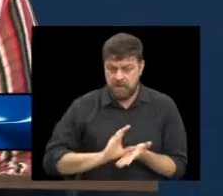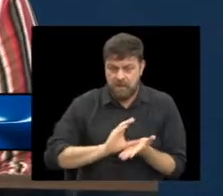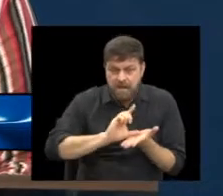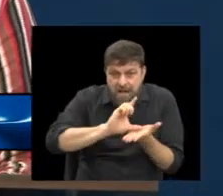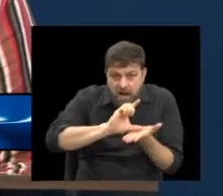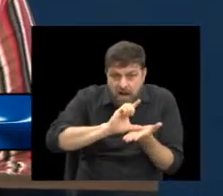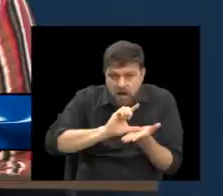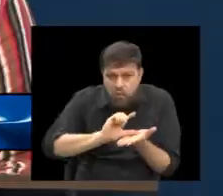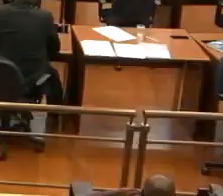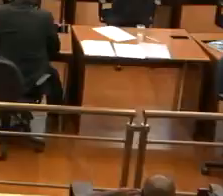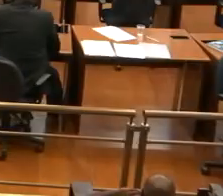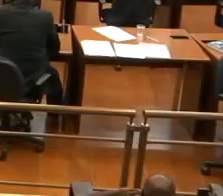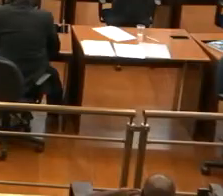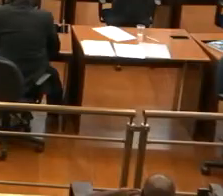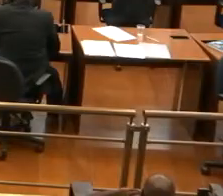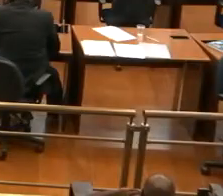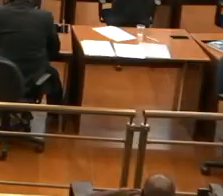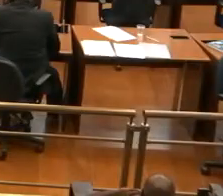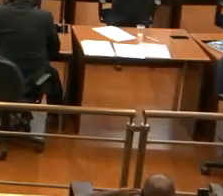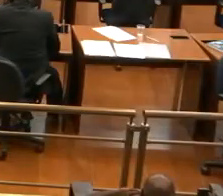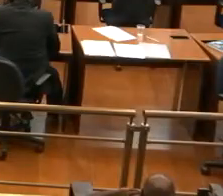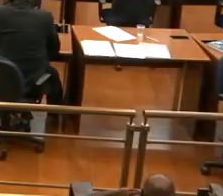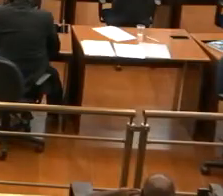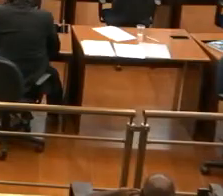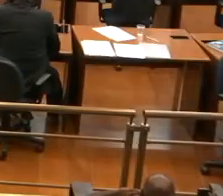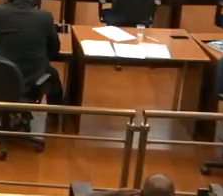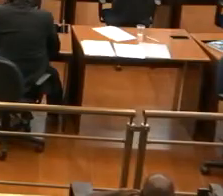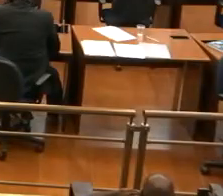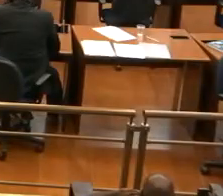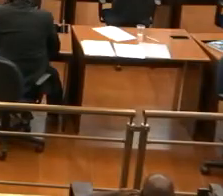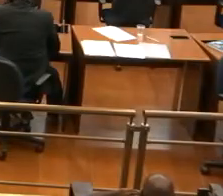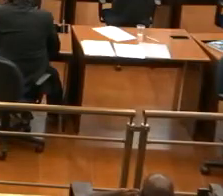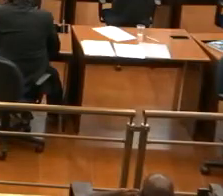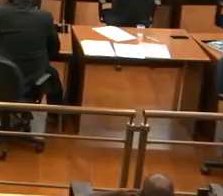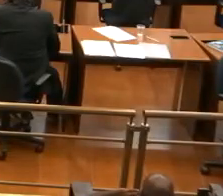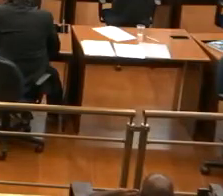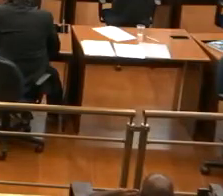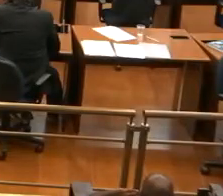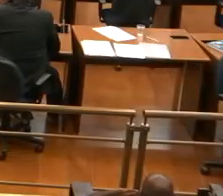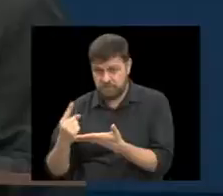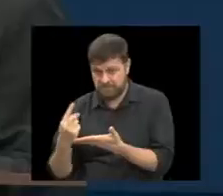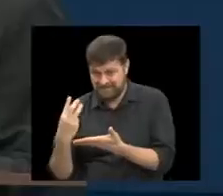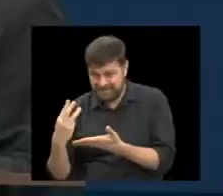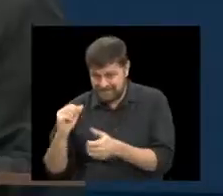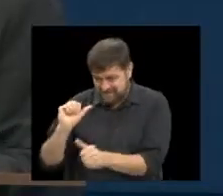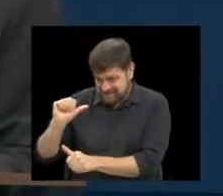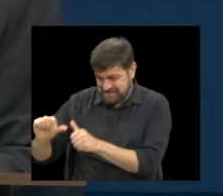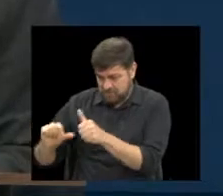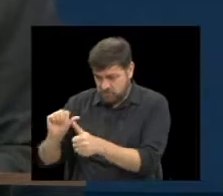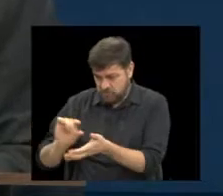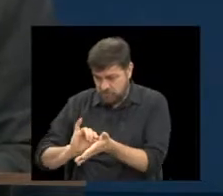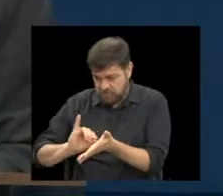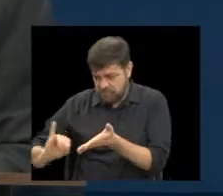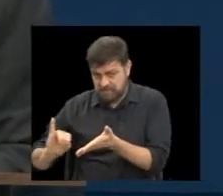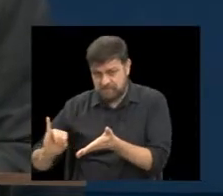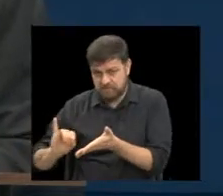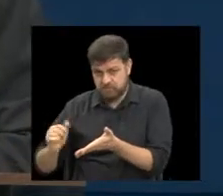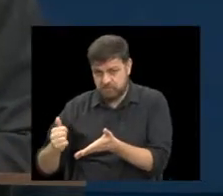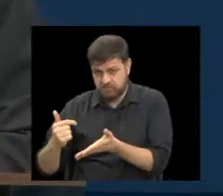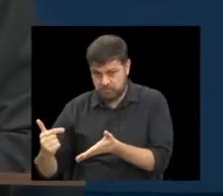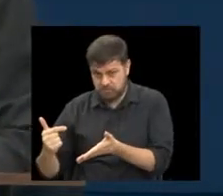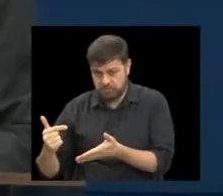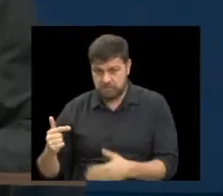Mariana Conte do PSOL, o orçamento do ano que vem passou pela primeira votação. O presidente da Comissão